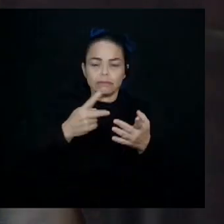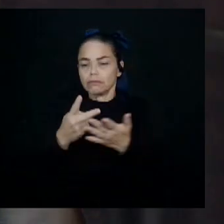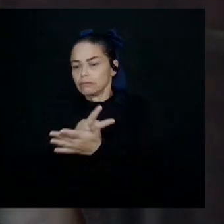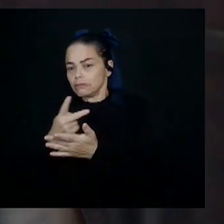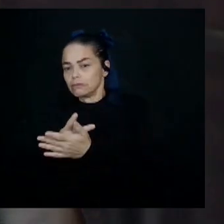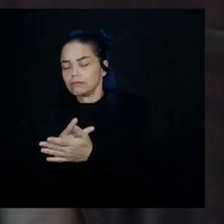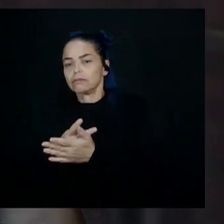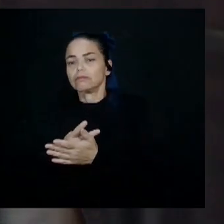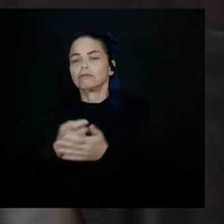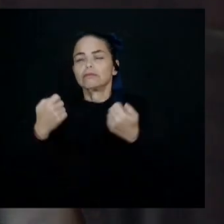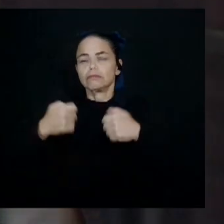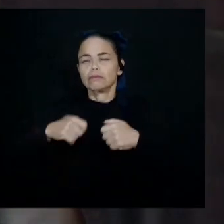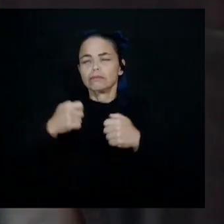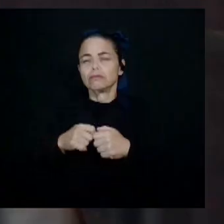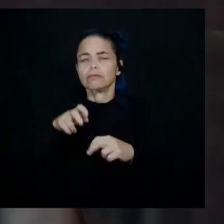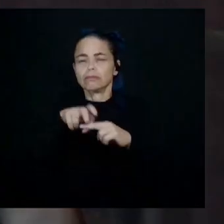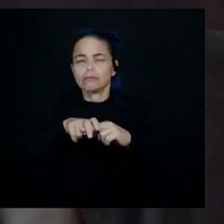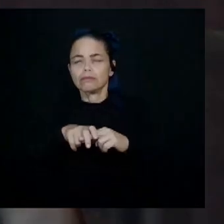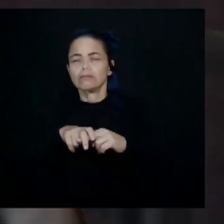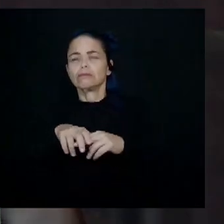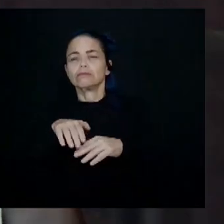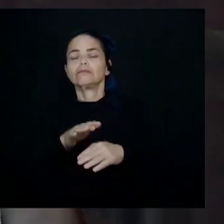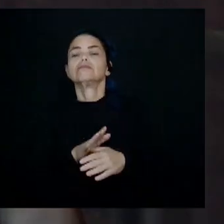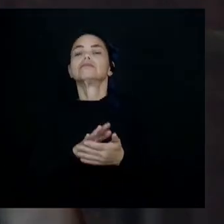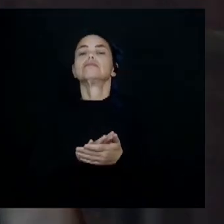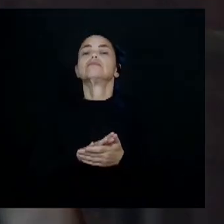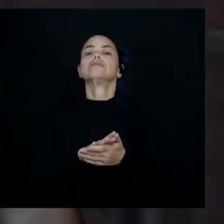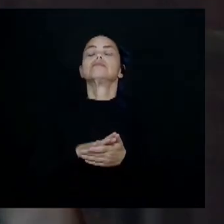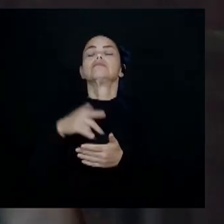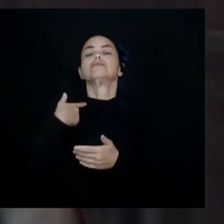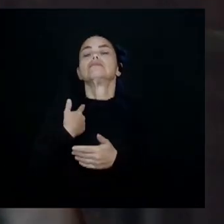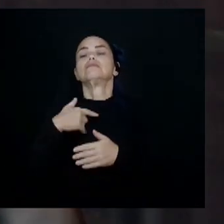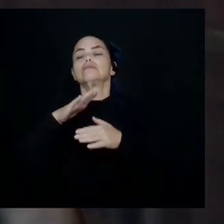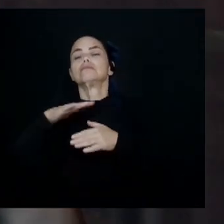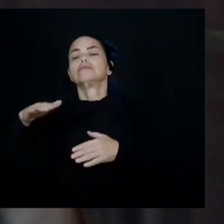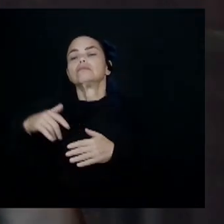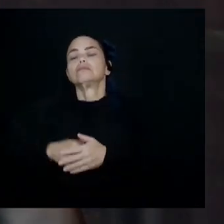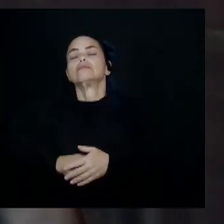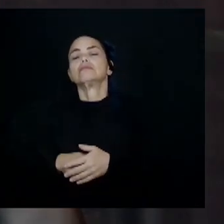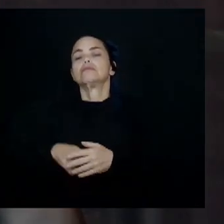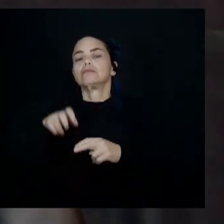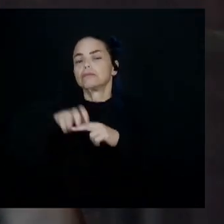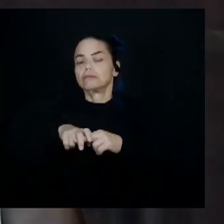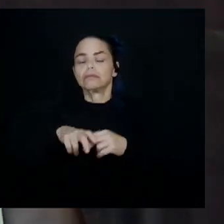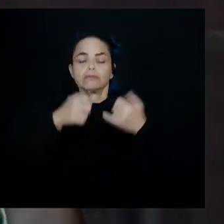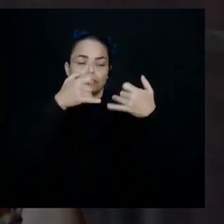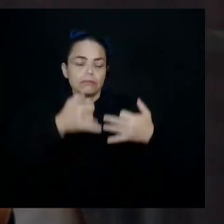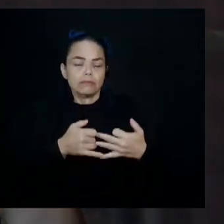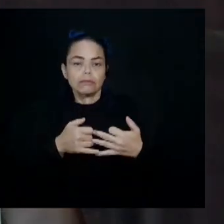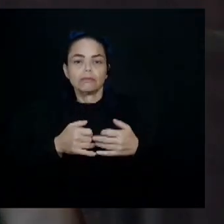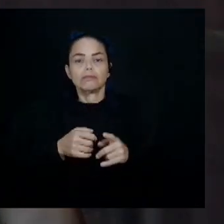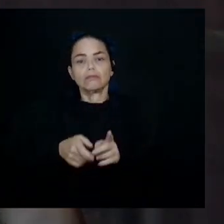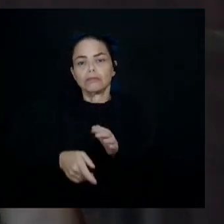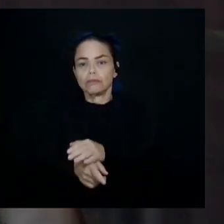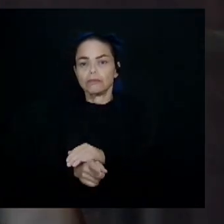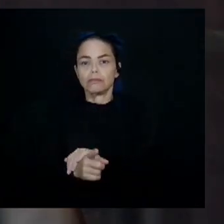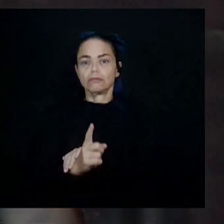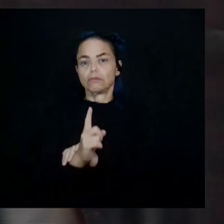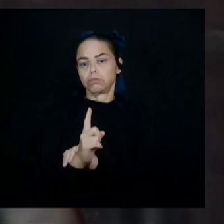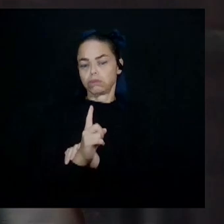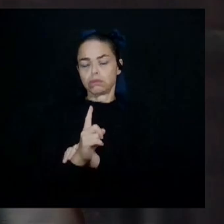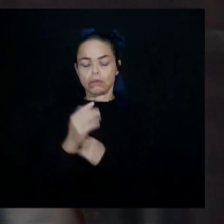precisa sentar com a sua criança e explicar o que é esse aumento aí no corpo, essas